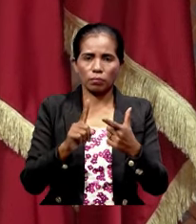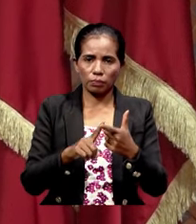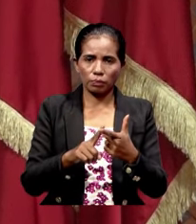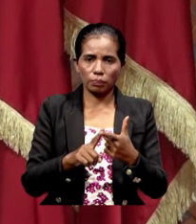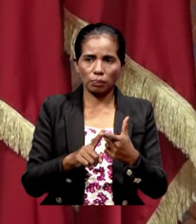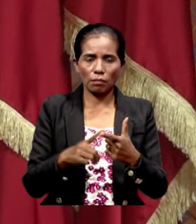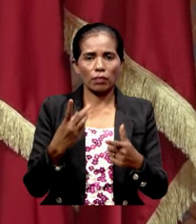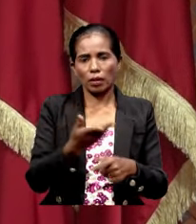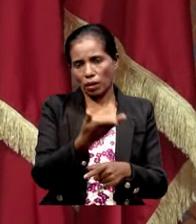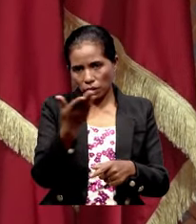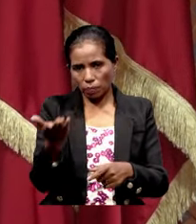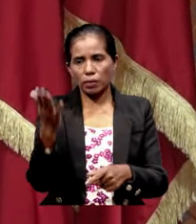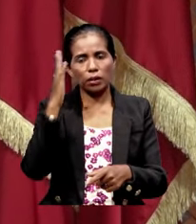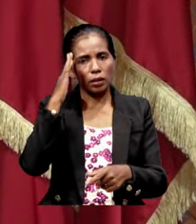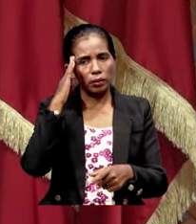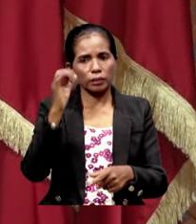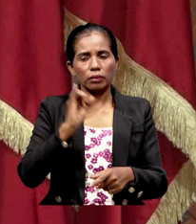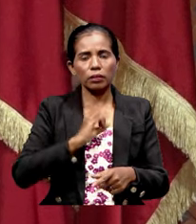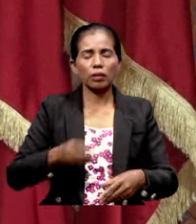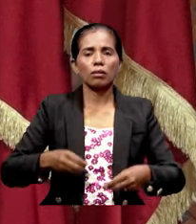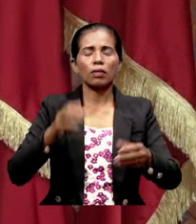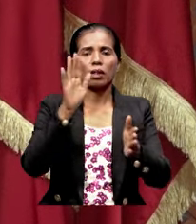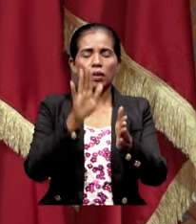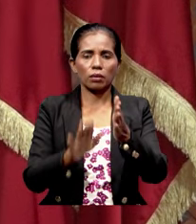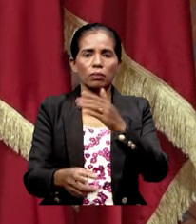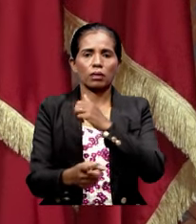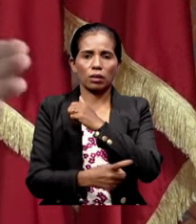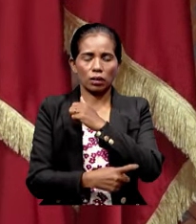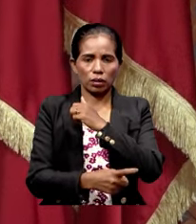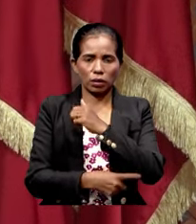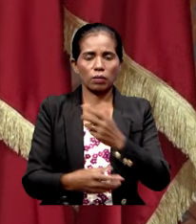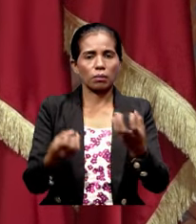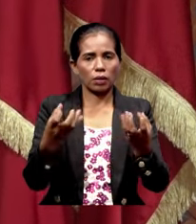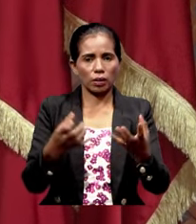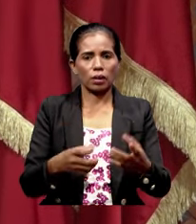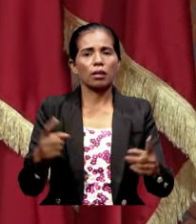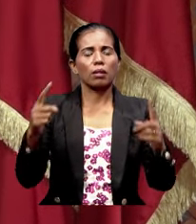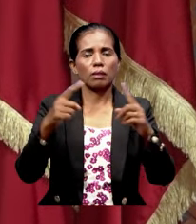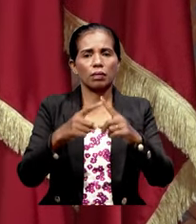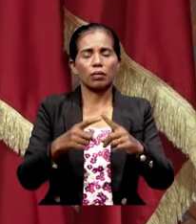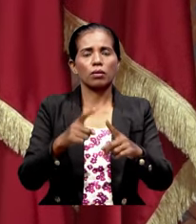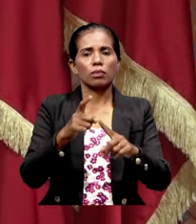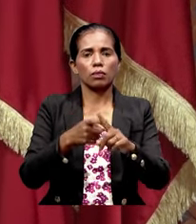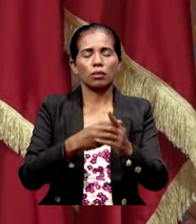e também se atende, foi ainda não, foi indulto o Bukida. Foi ainda não, maio,